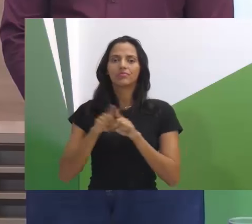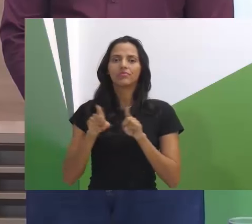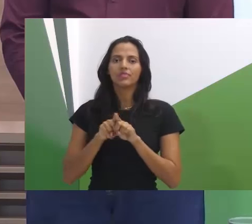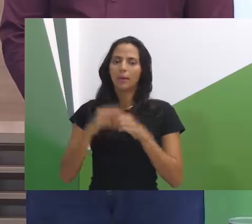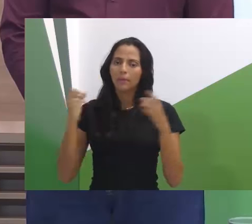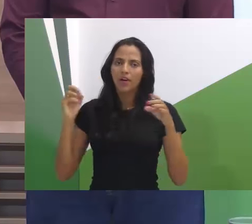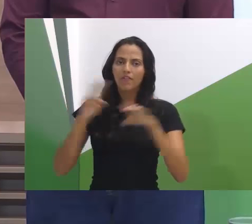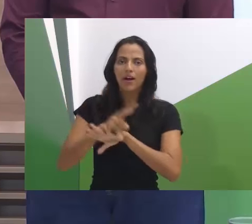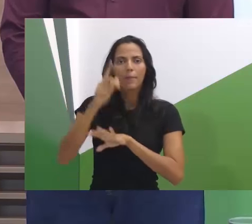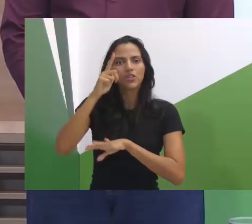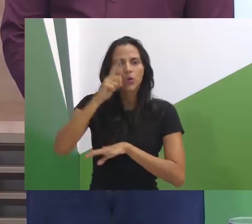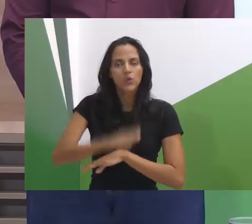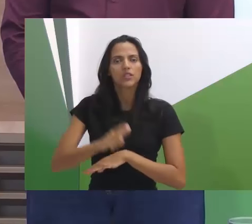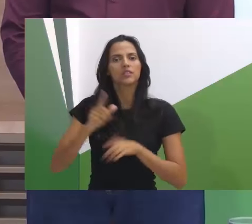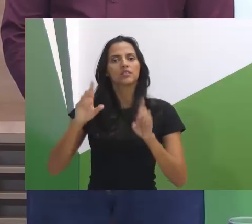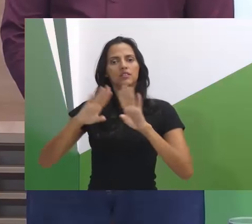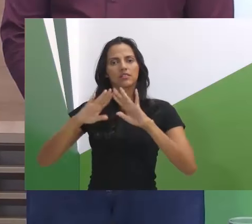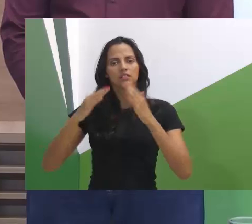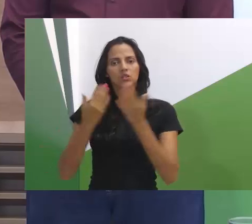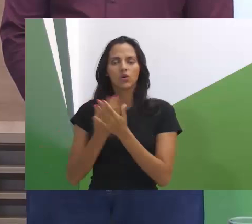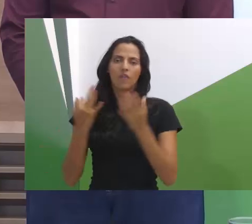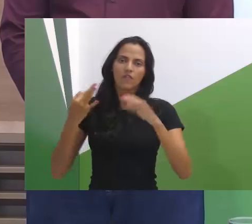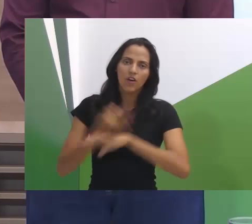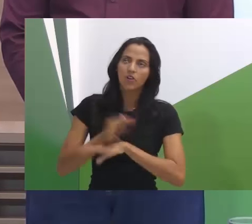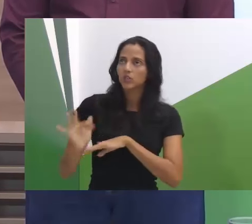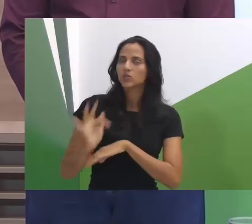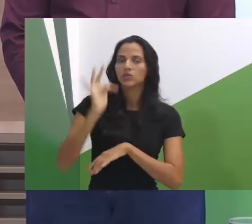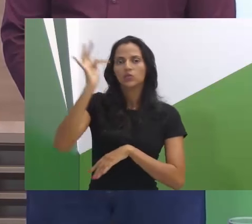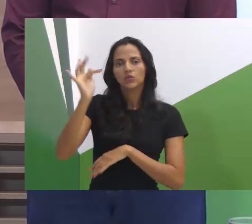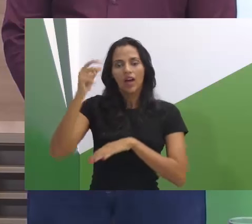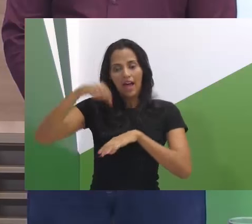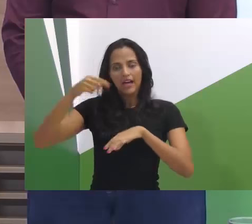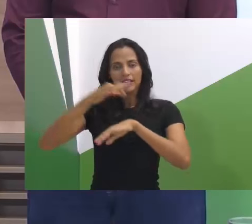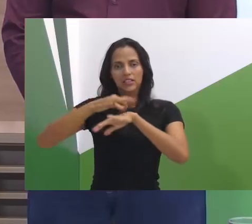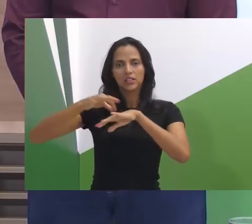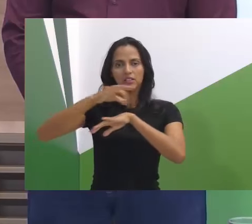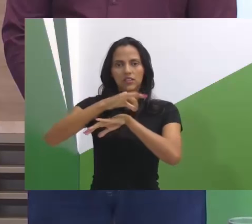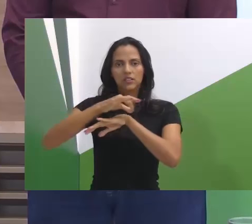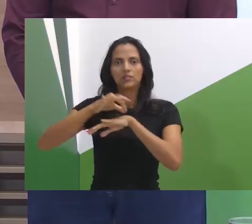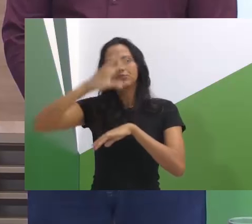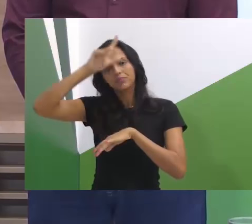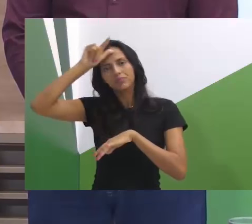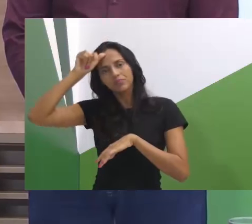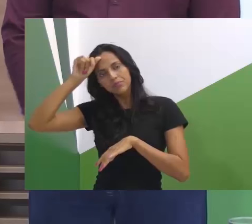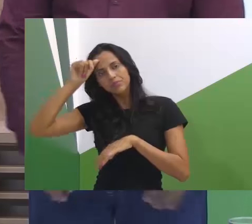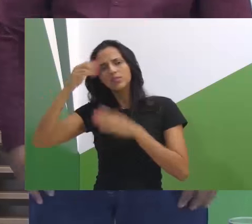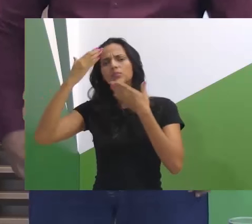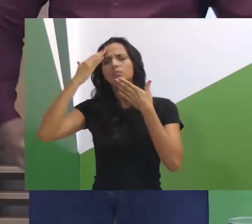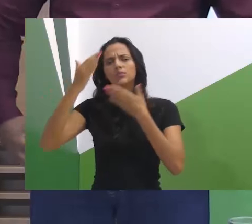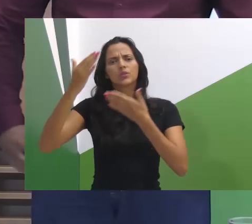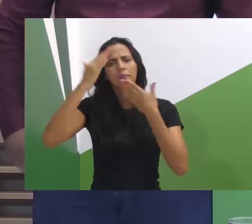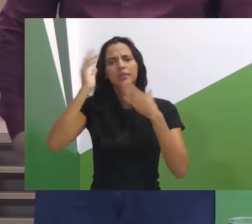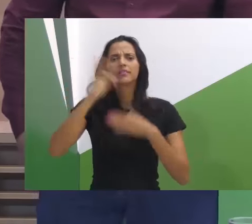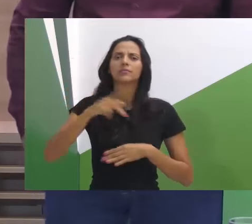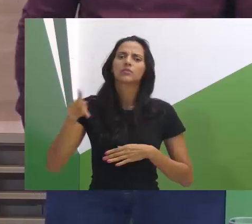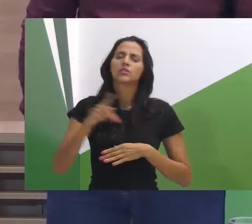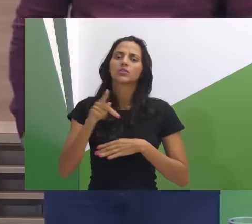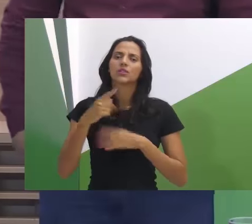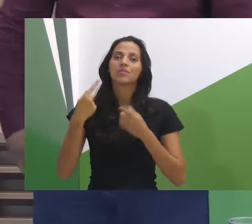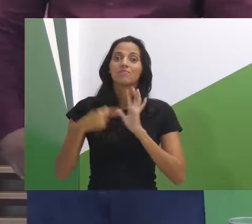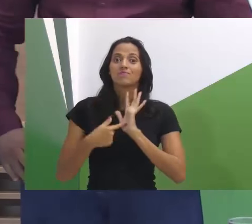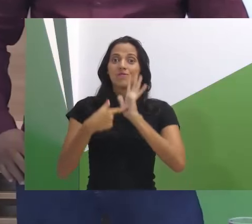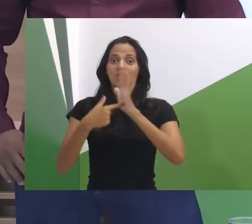vagas Todas essas aulas, todas essas tecnologias Que o Centro de Mídia disponibiliza E eu agradeço para todos os nossos professores É para